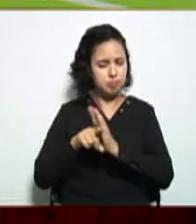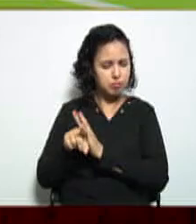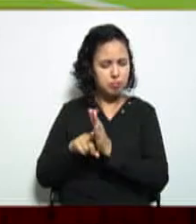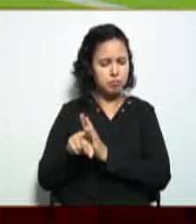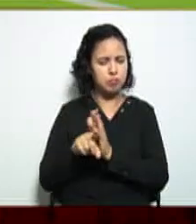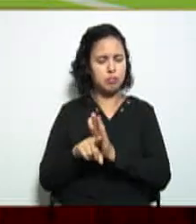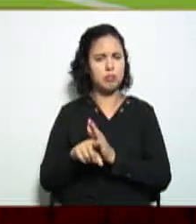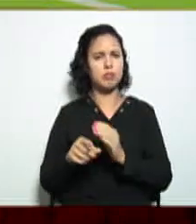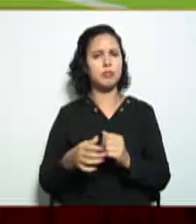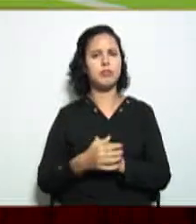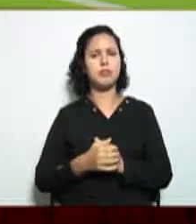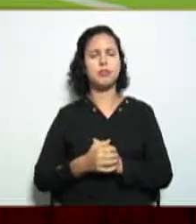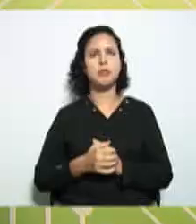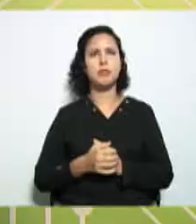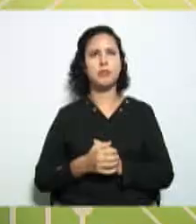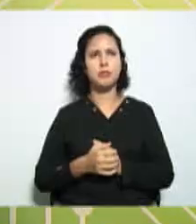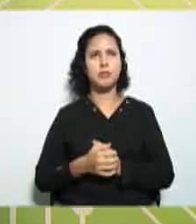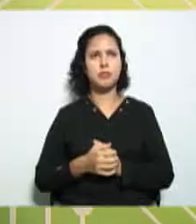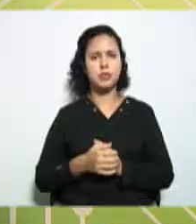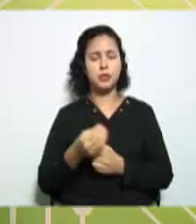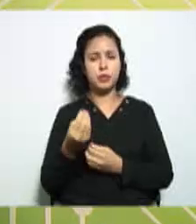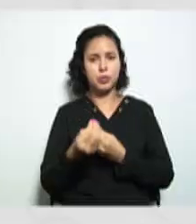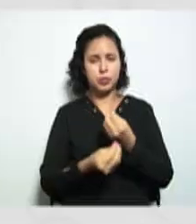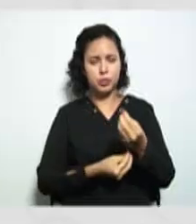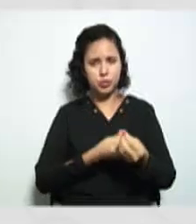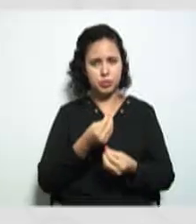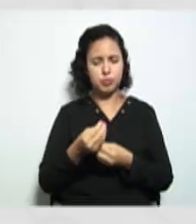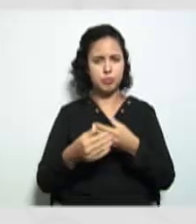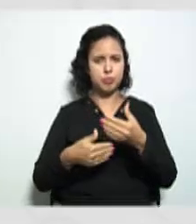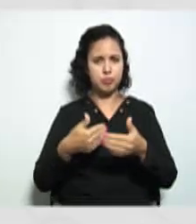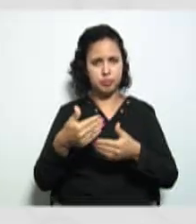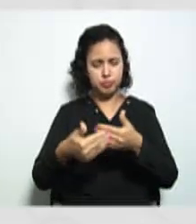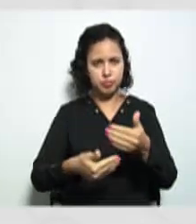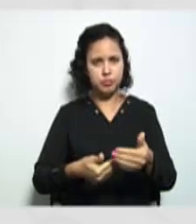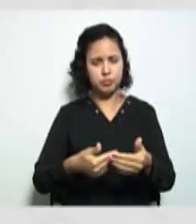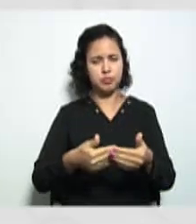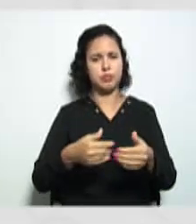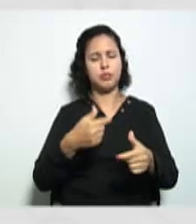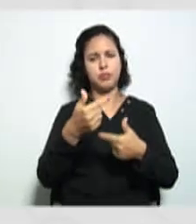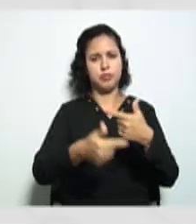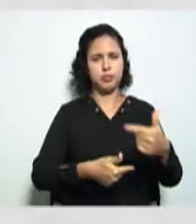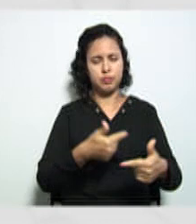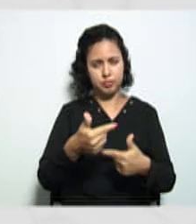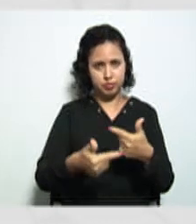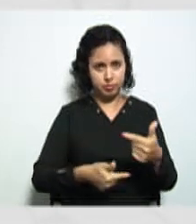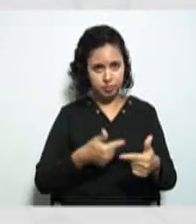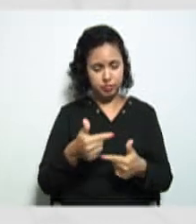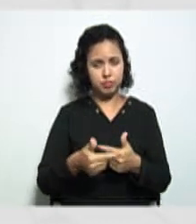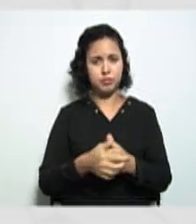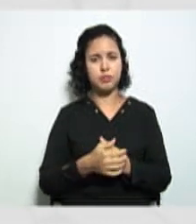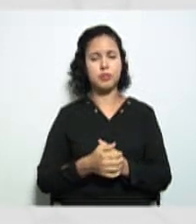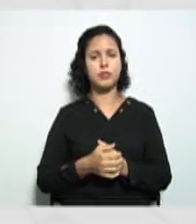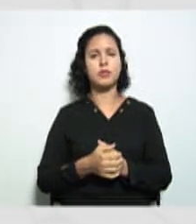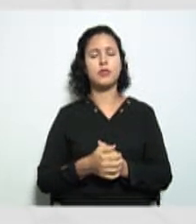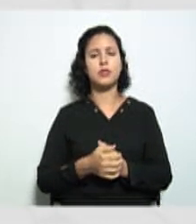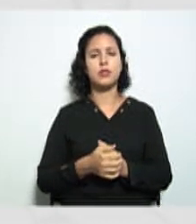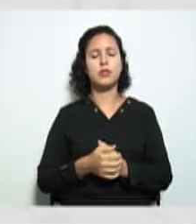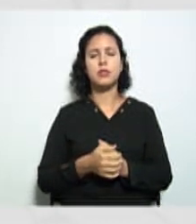investir nessa também. Isso. Então, como viabilizar essas atividades, né? E